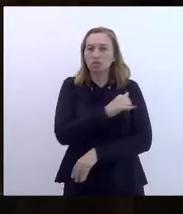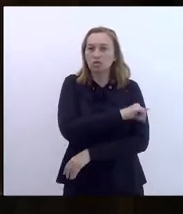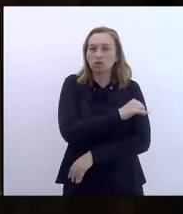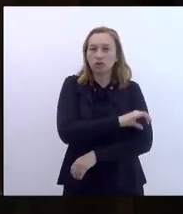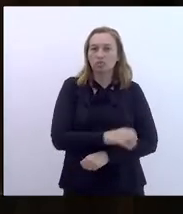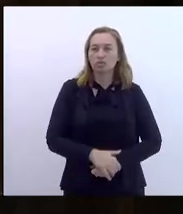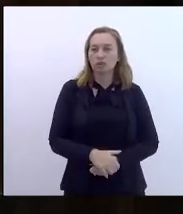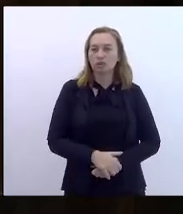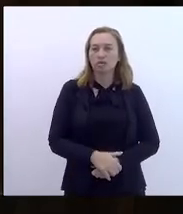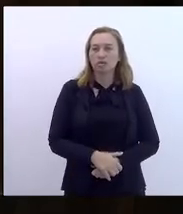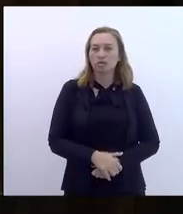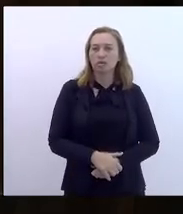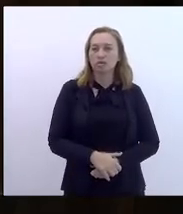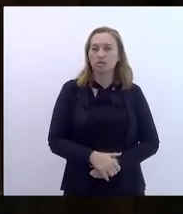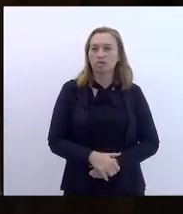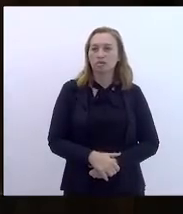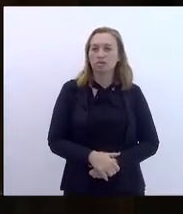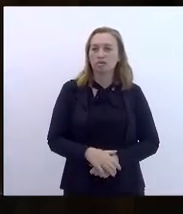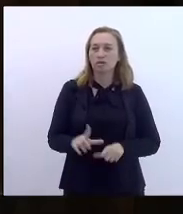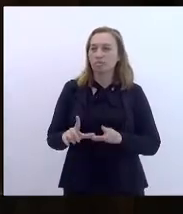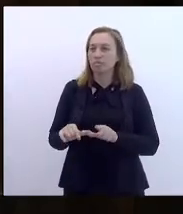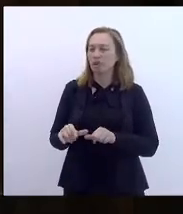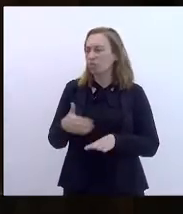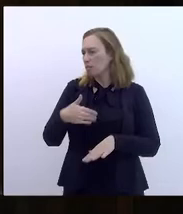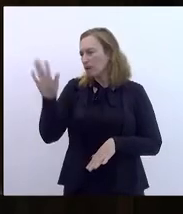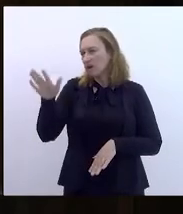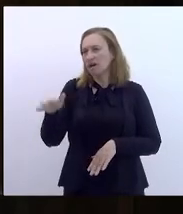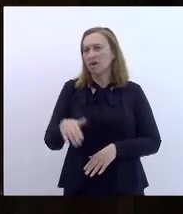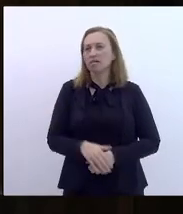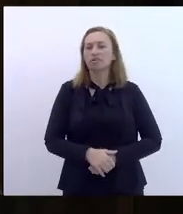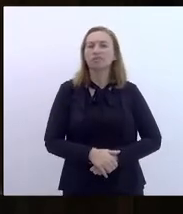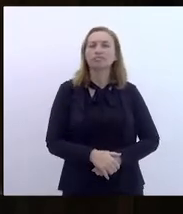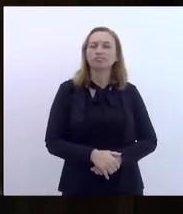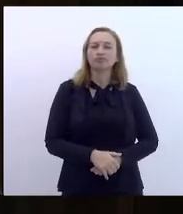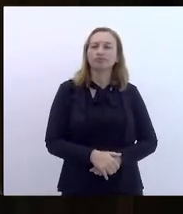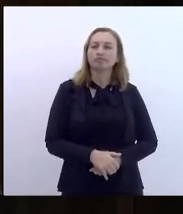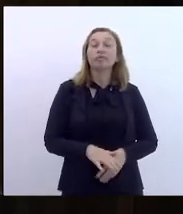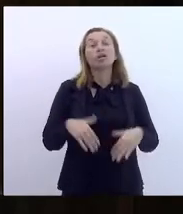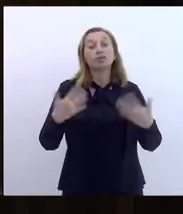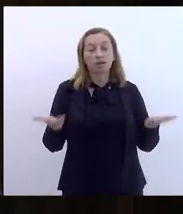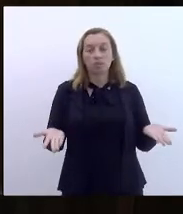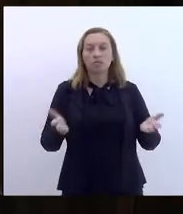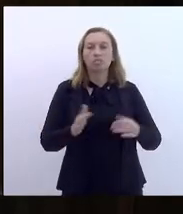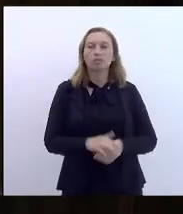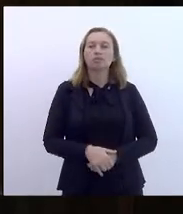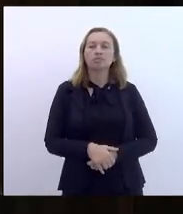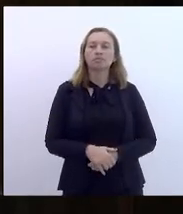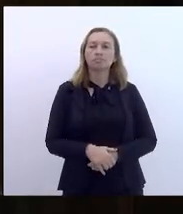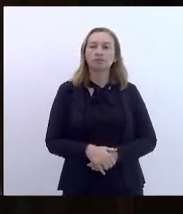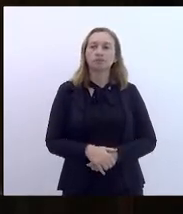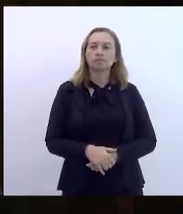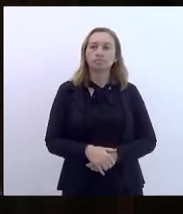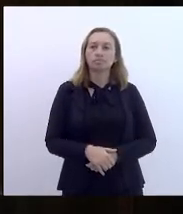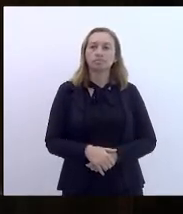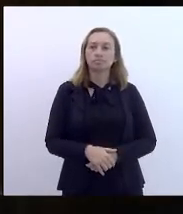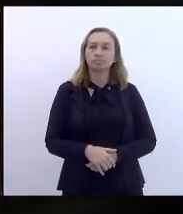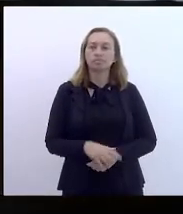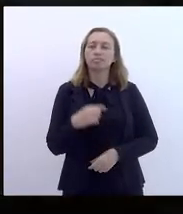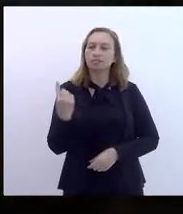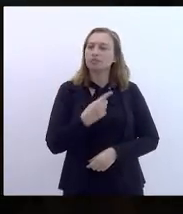Rio a falar de Bangu bom então o que nós